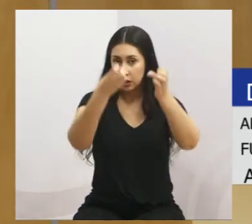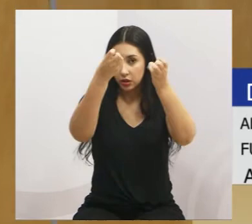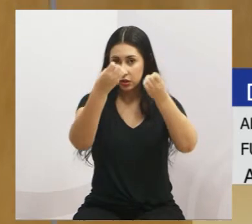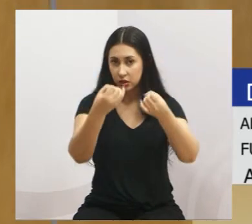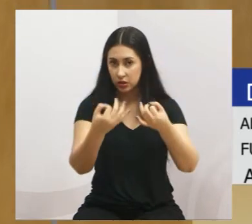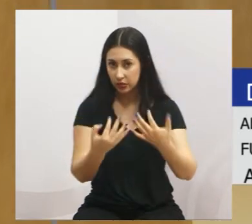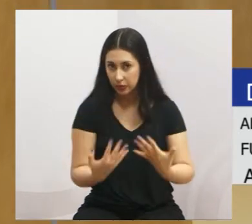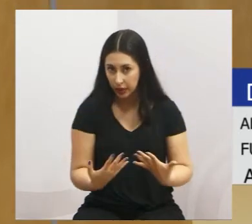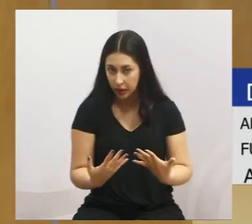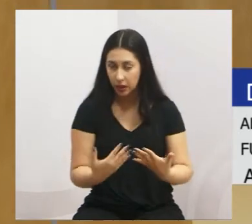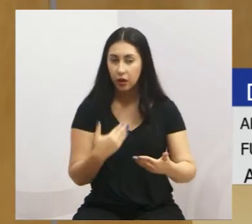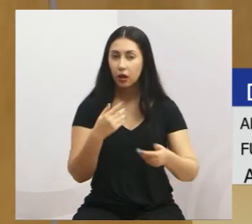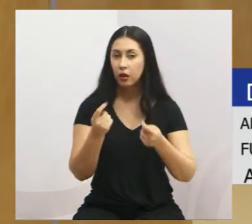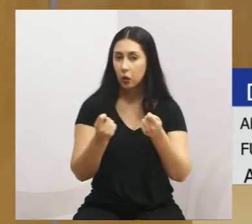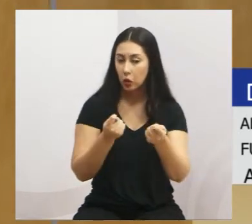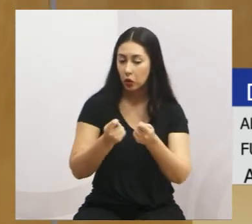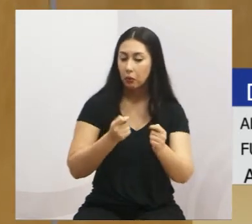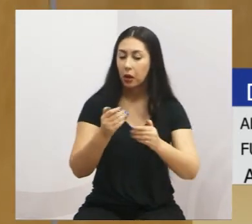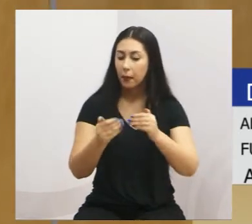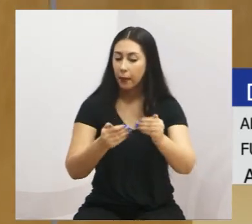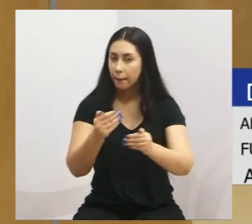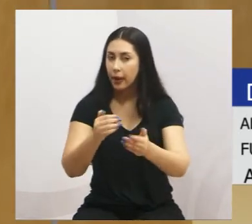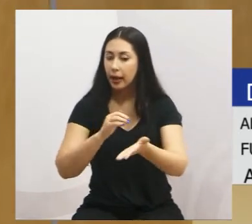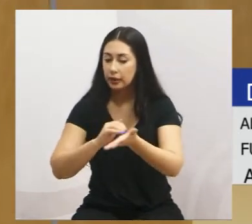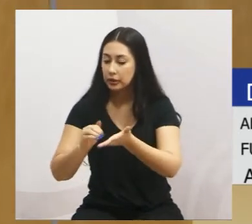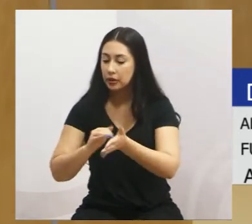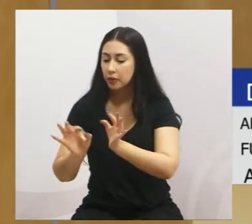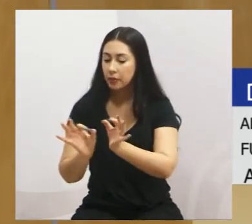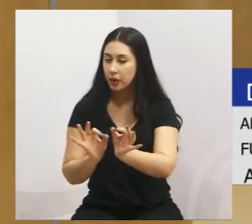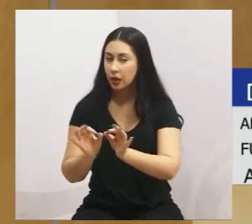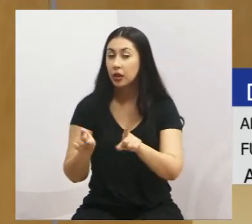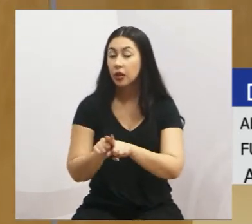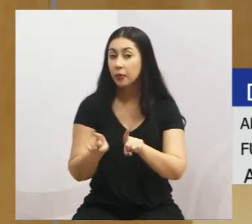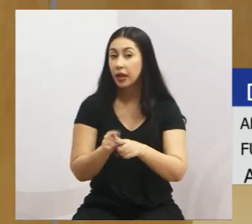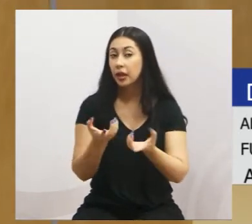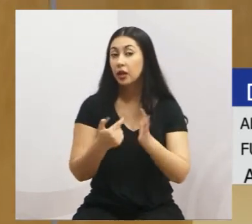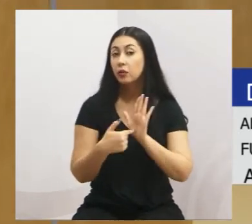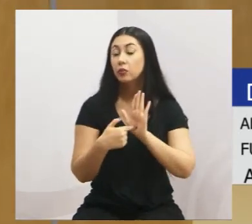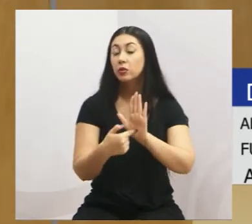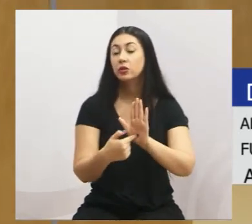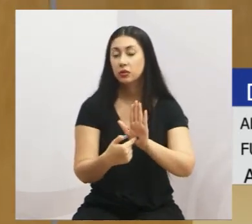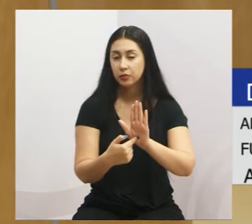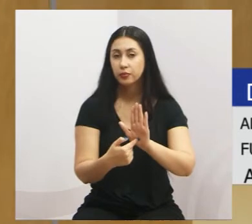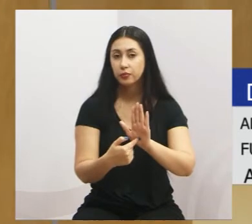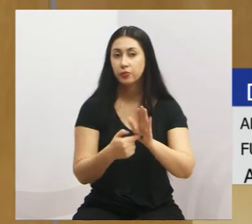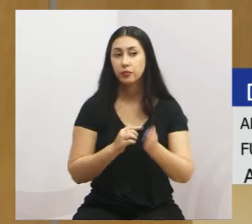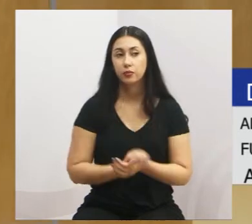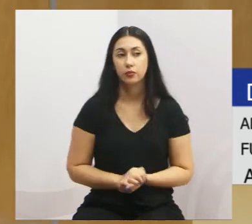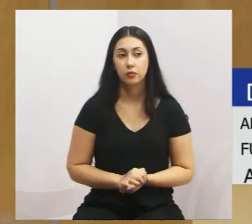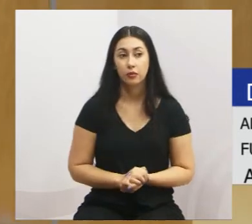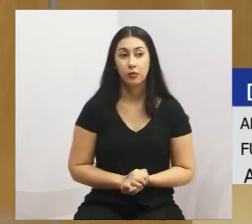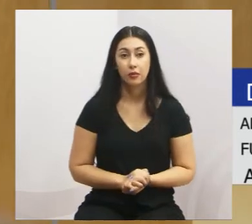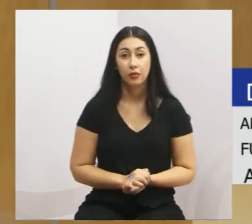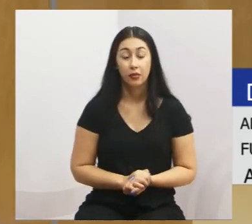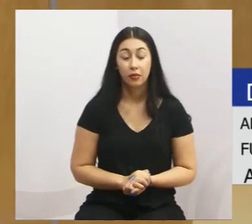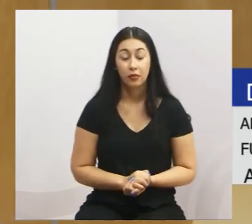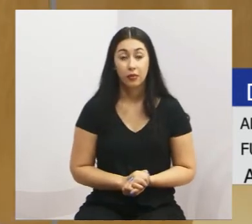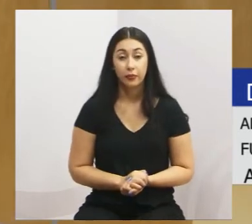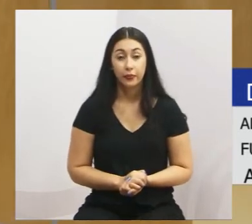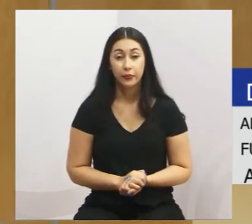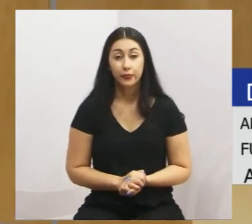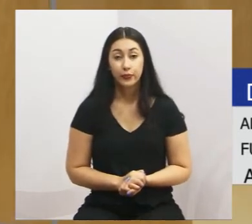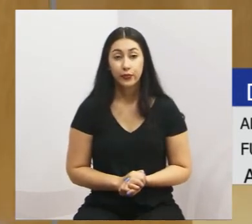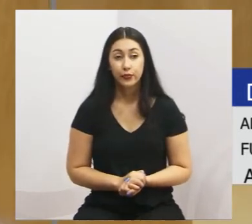do desenvolvimento econômico, da Secretaria de Planejamento, eu quero destacar isso, né? É